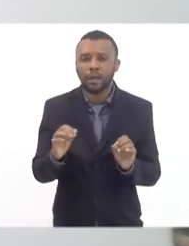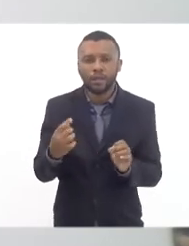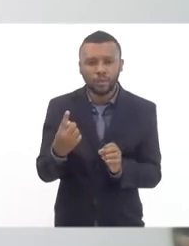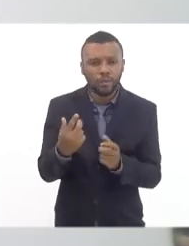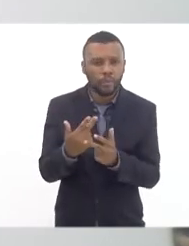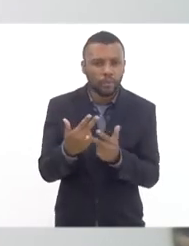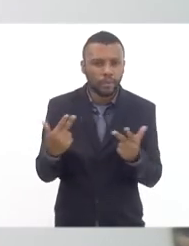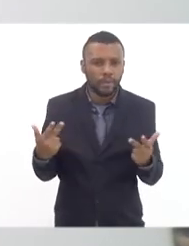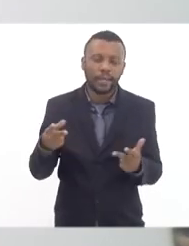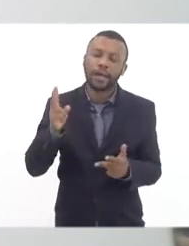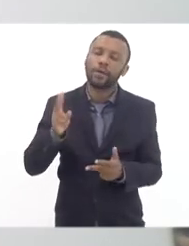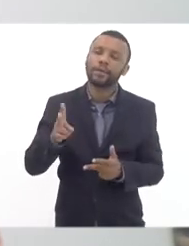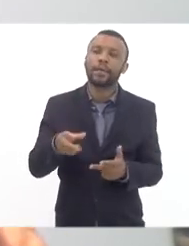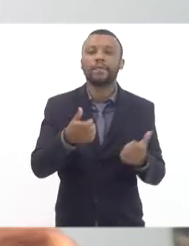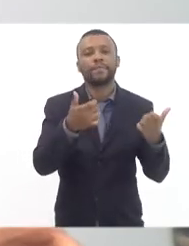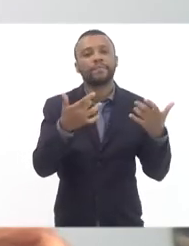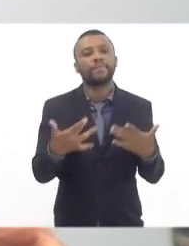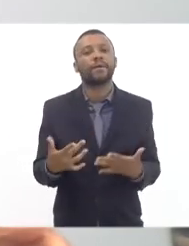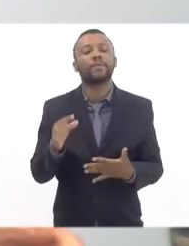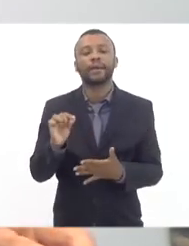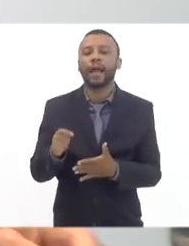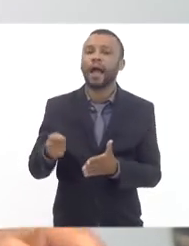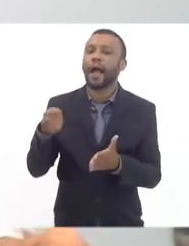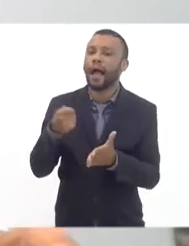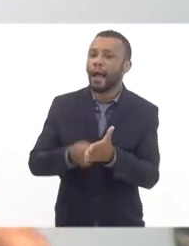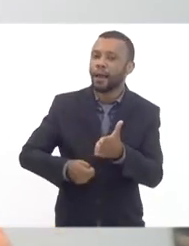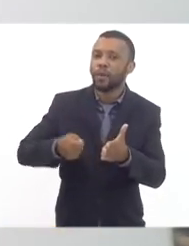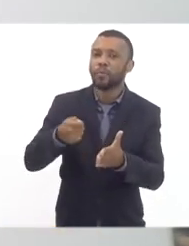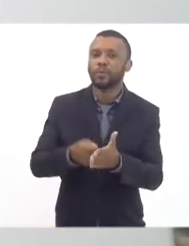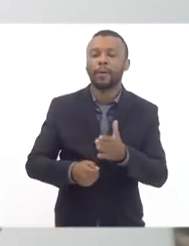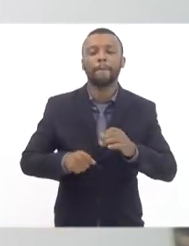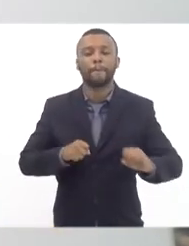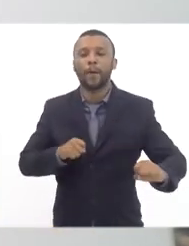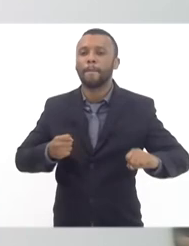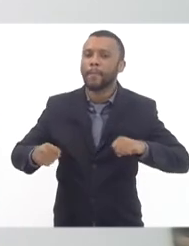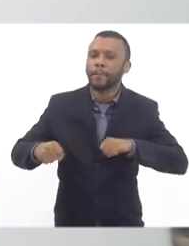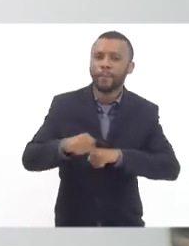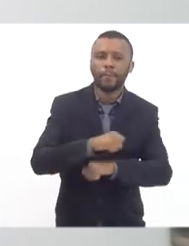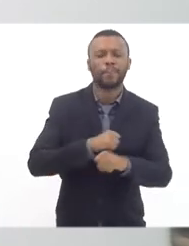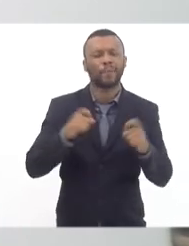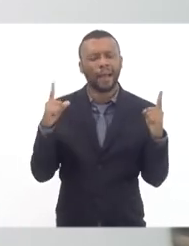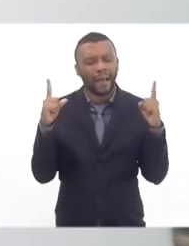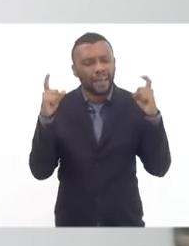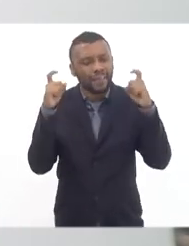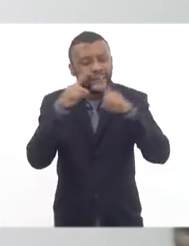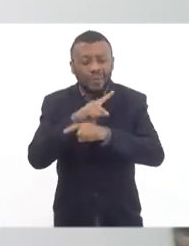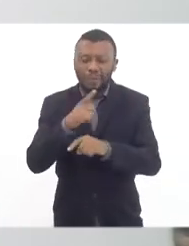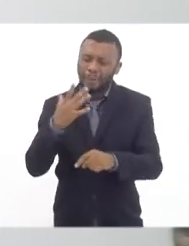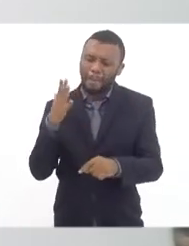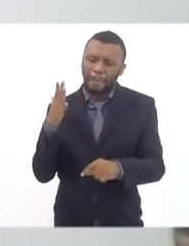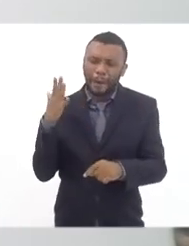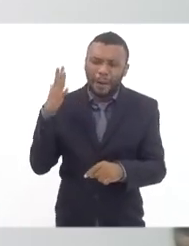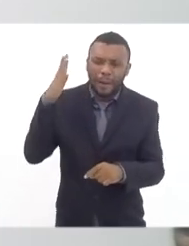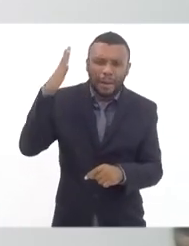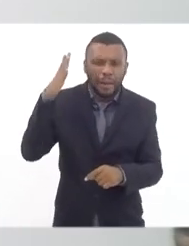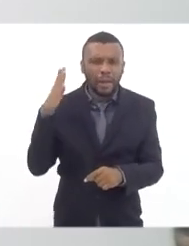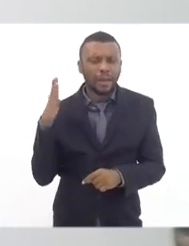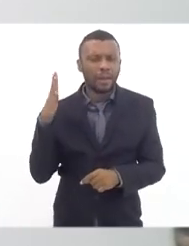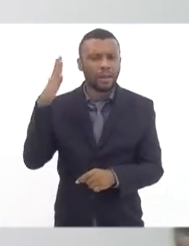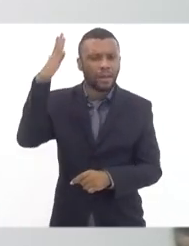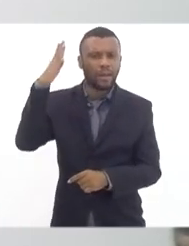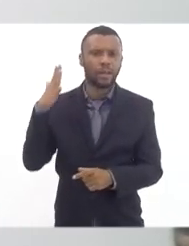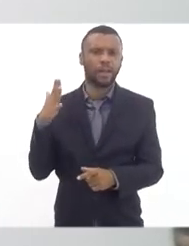Eu sempre falo o seguinte, a luta é difícil, viu, coronel? Não é fácil, não. Não é